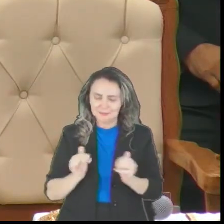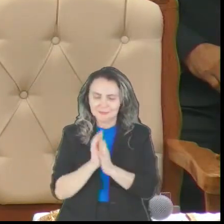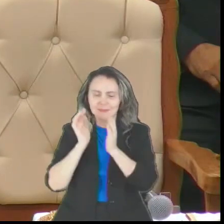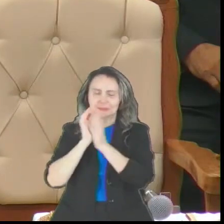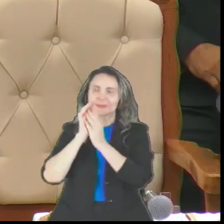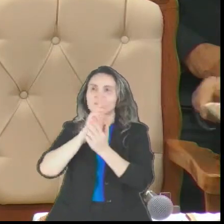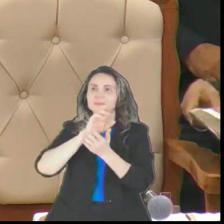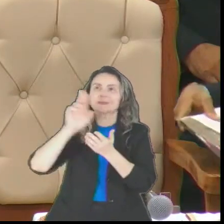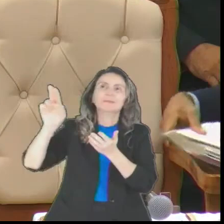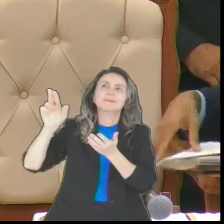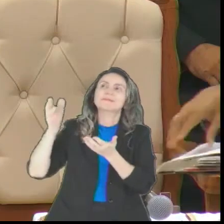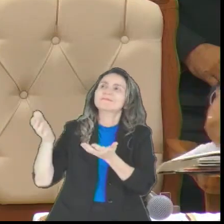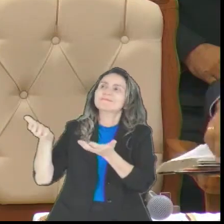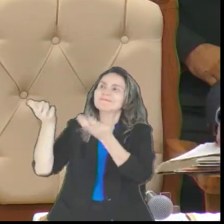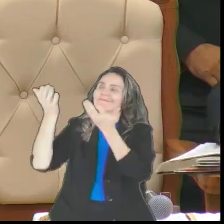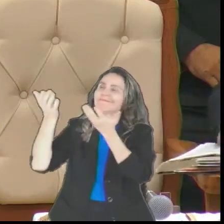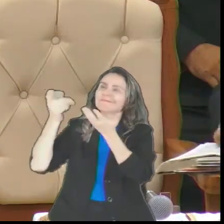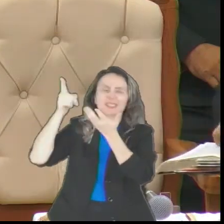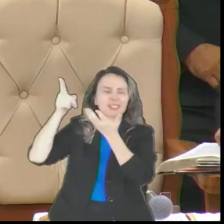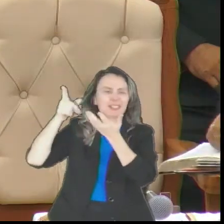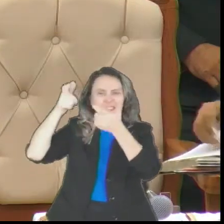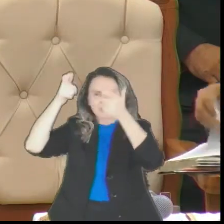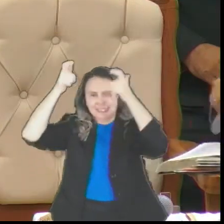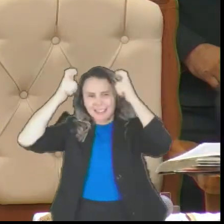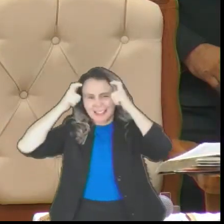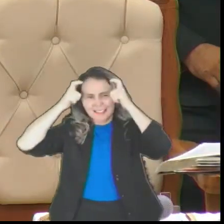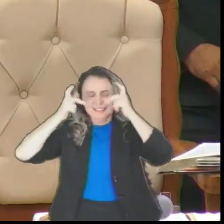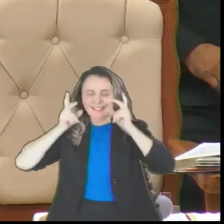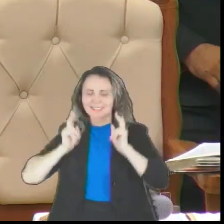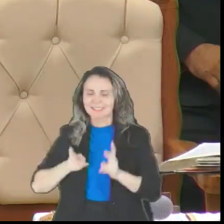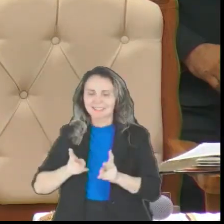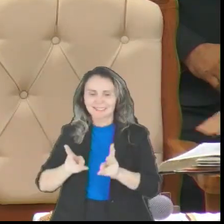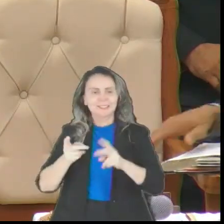que vive e que reina para todo sempre.